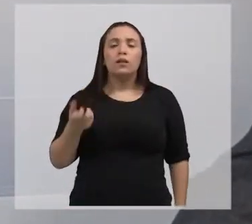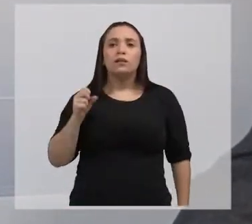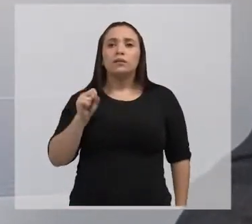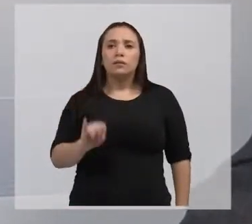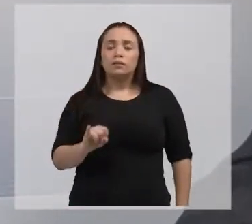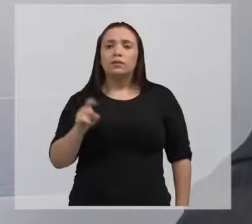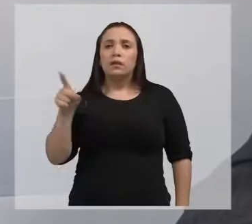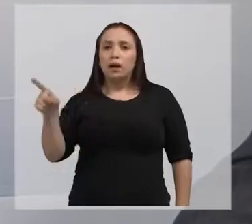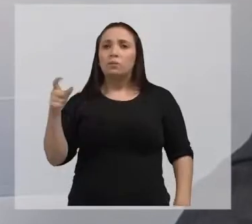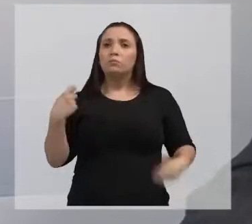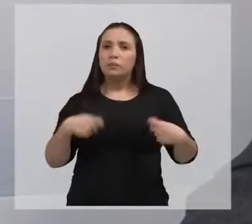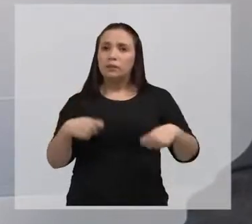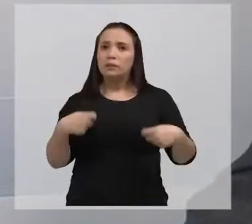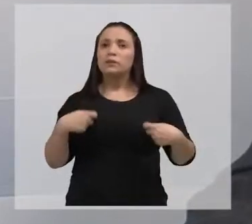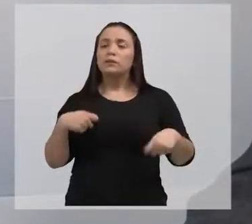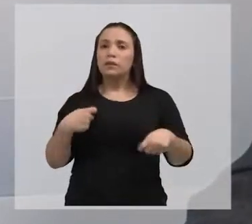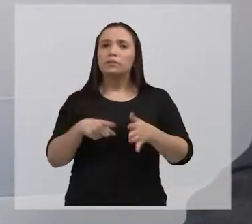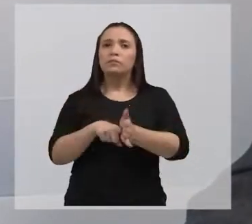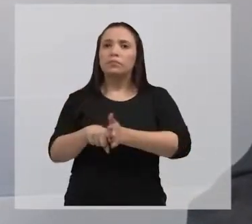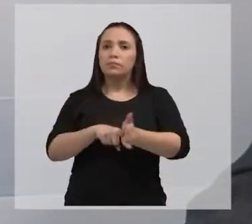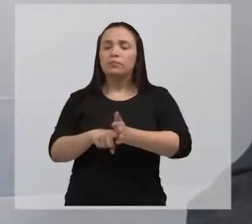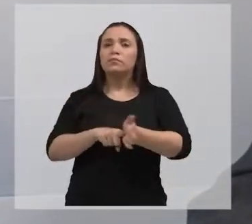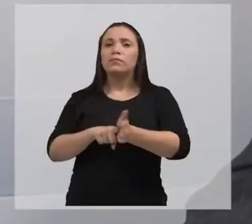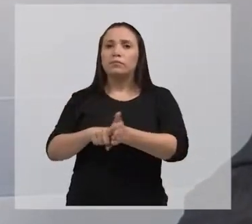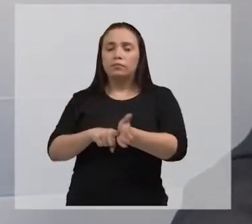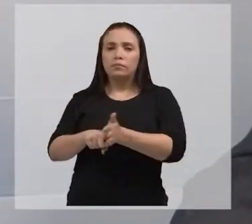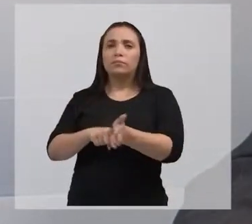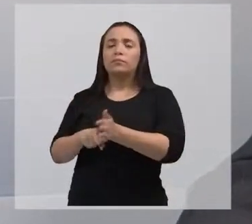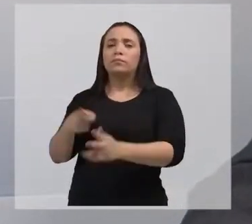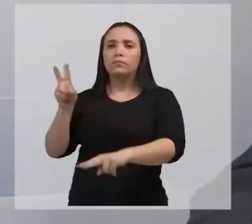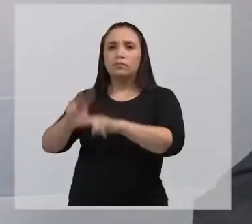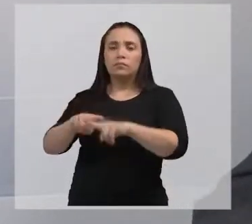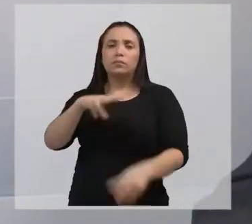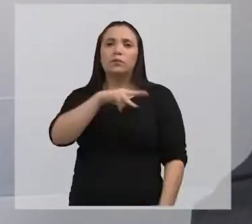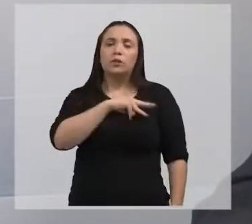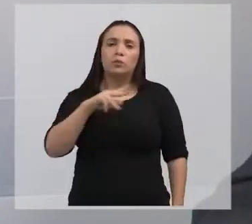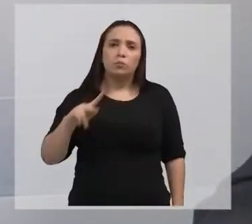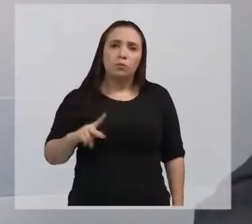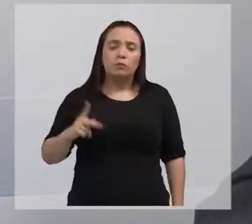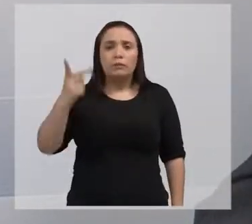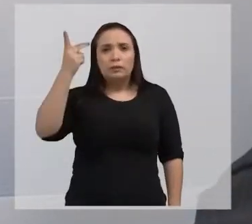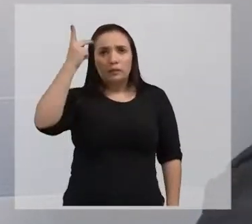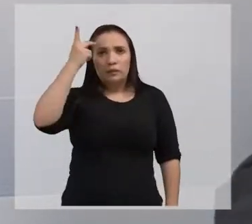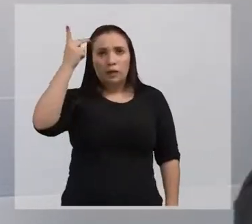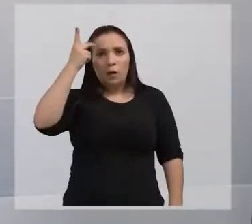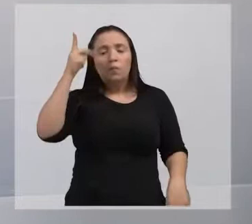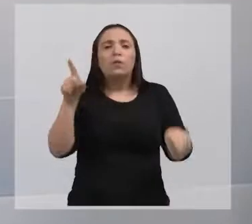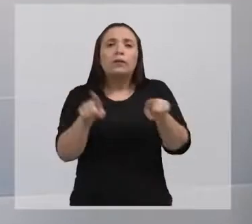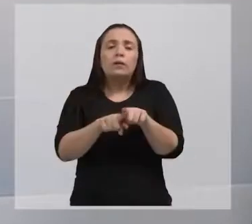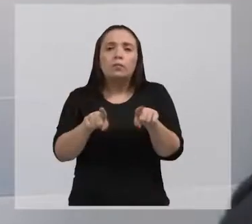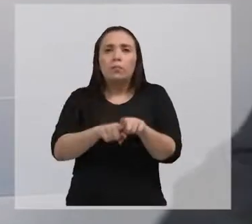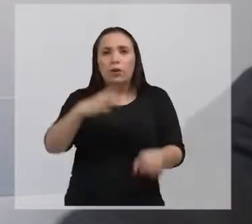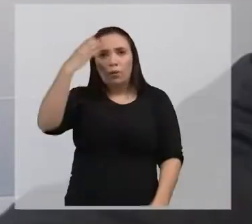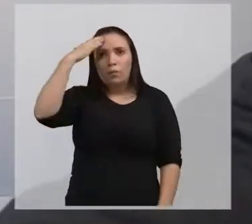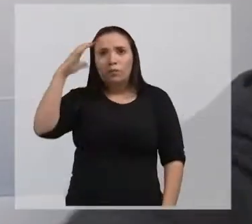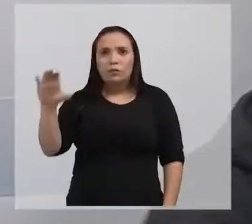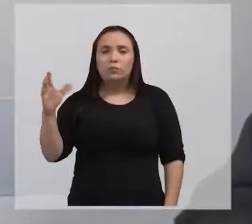Se ele deveria ou não já estar respondendo os processos dele, tanto pelo Ministério Público de São Paulo como de Curitiba.